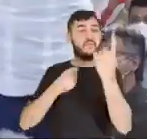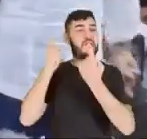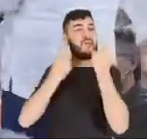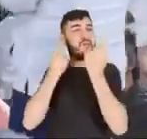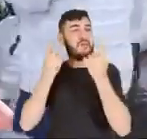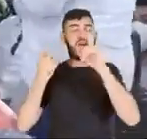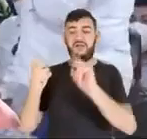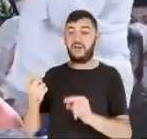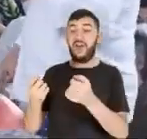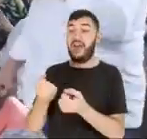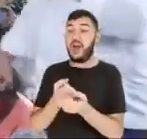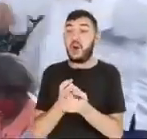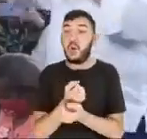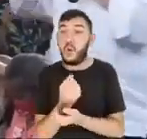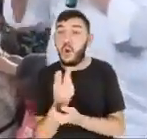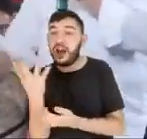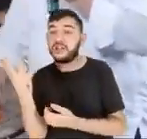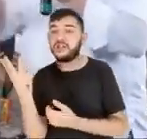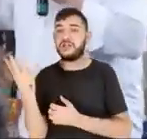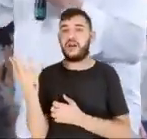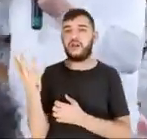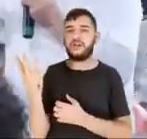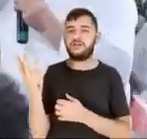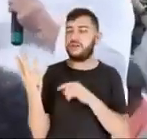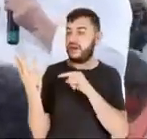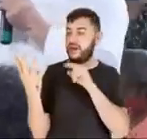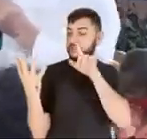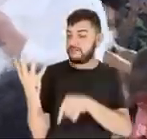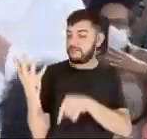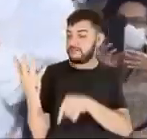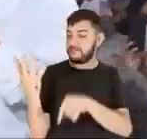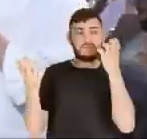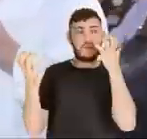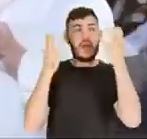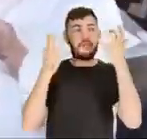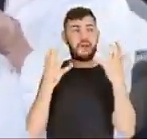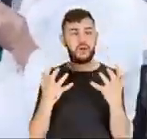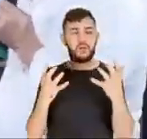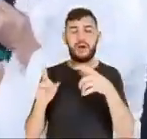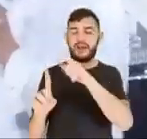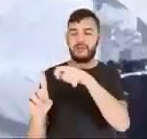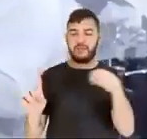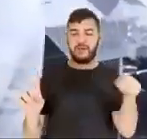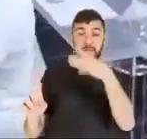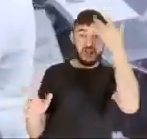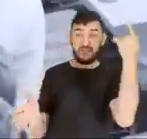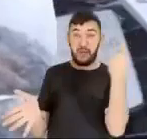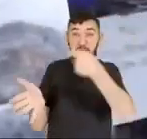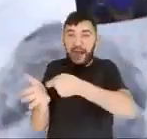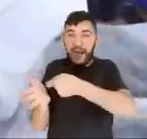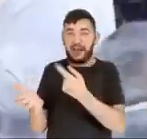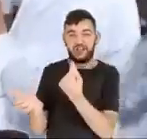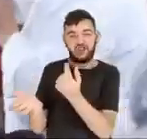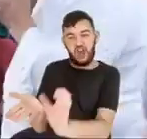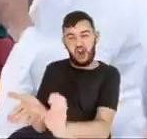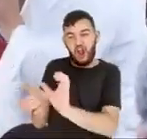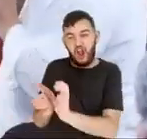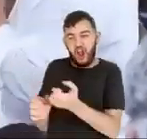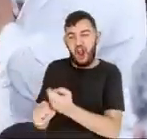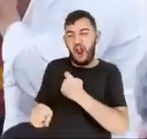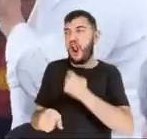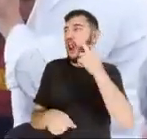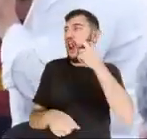quantidade. Ele está preocupado em receber a mensalidade. Ele não está preocupado se o cidadão aprendeu ou